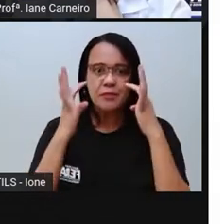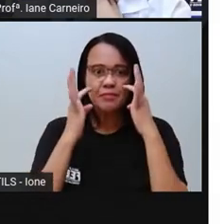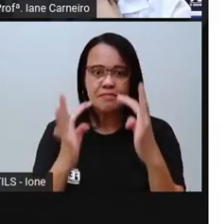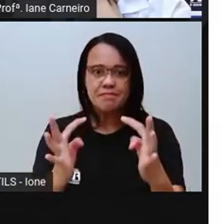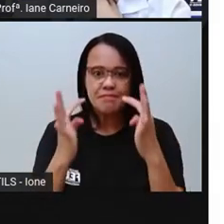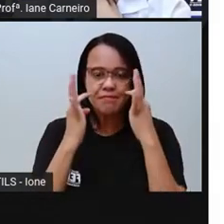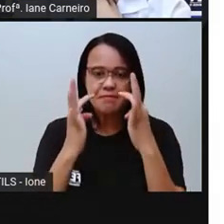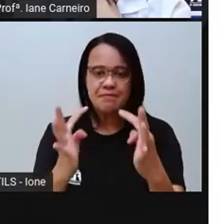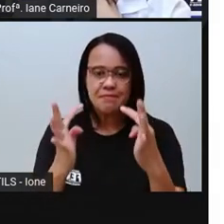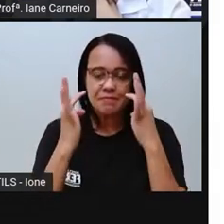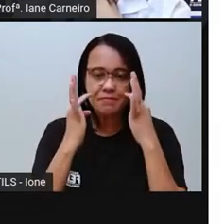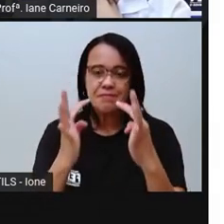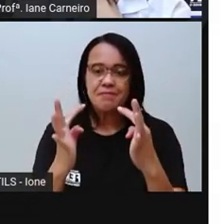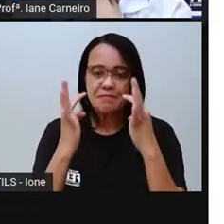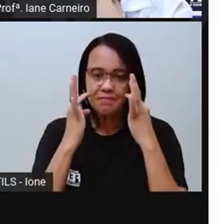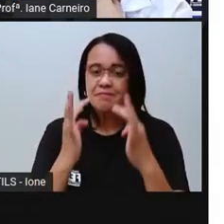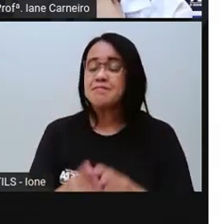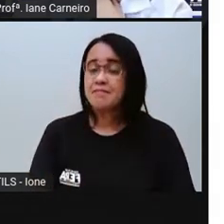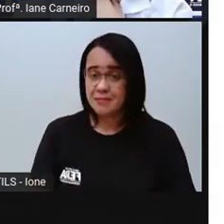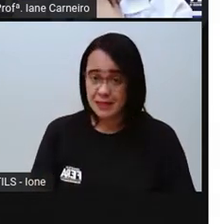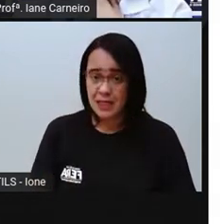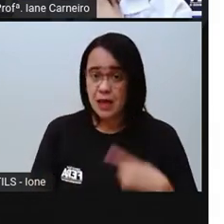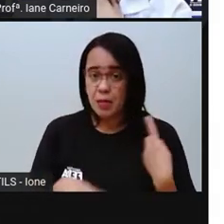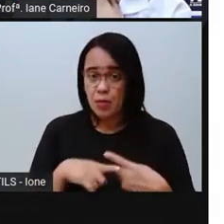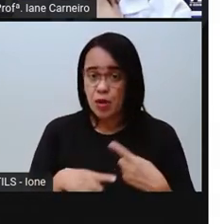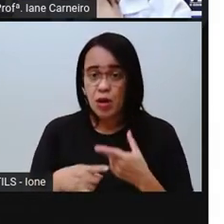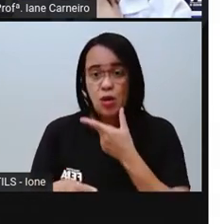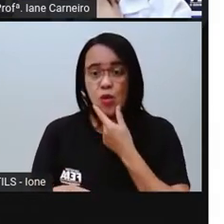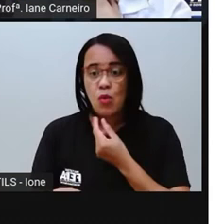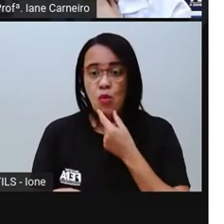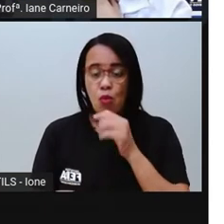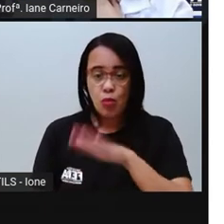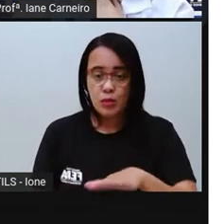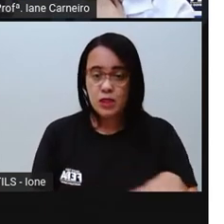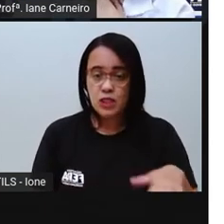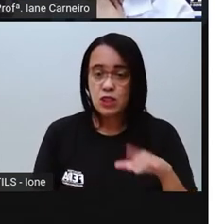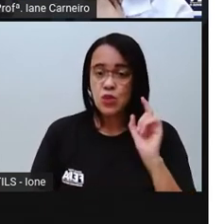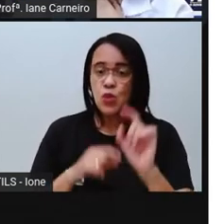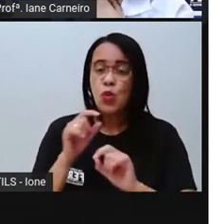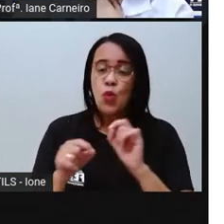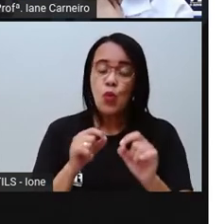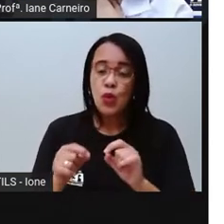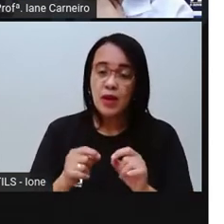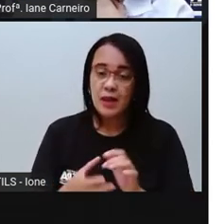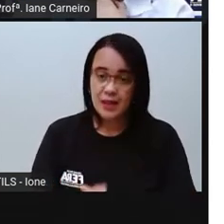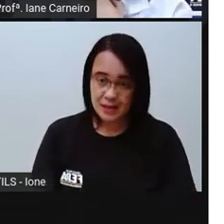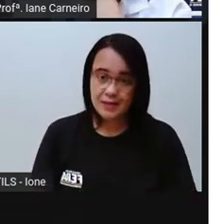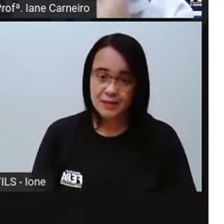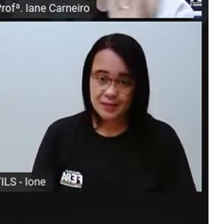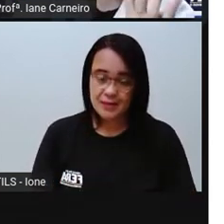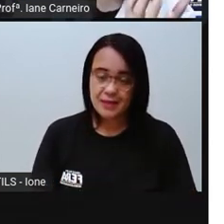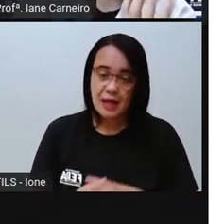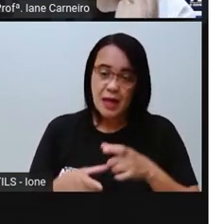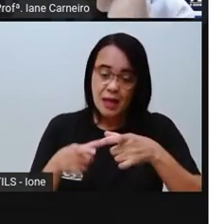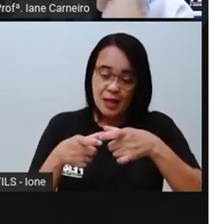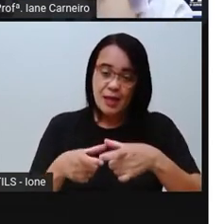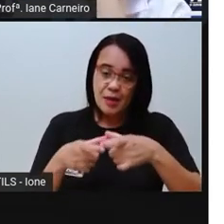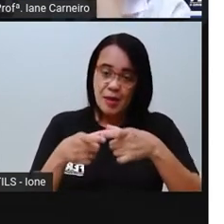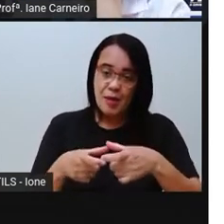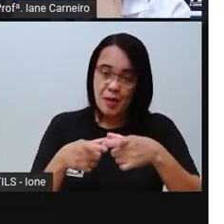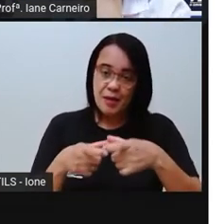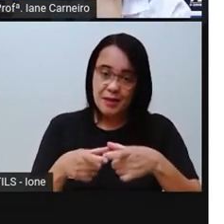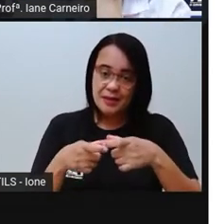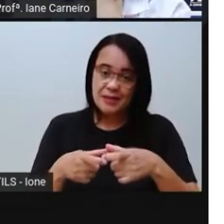dando atenção ao que o menino está fazendo. O que é que ele está fazendo? Ele está dando, ó, uma bolinha, né?